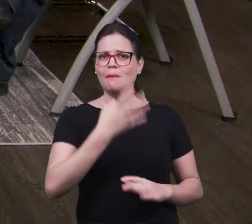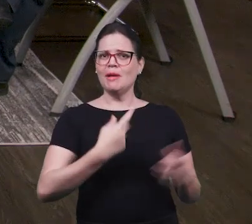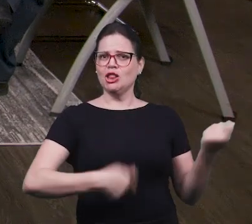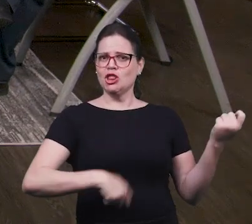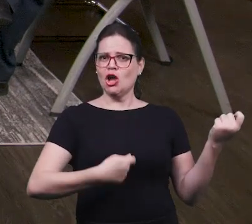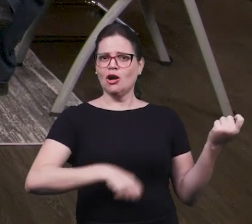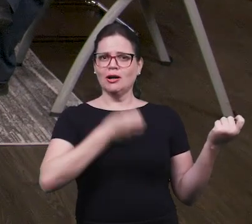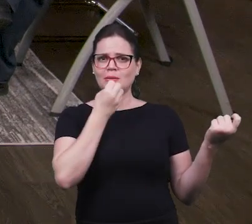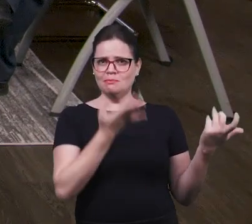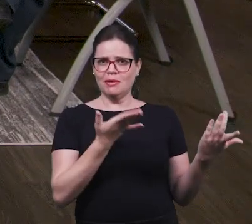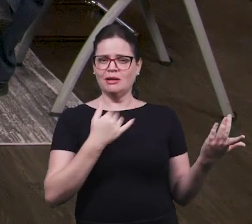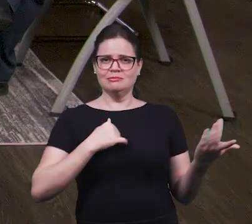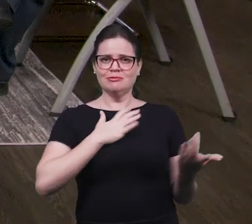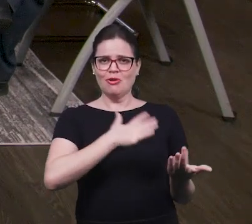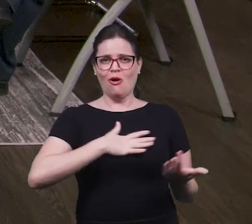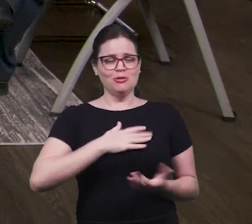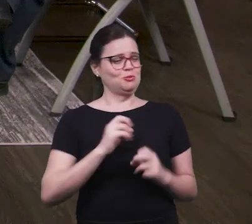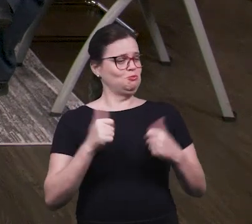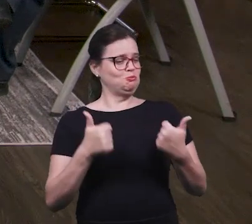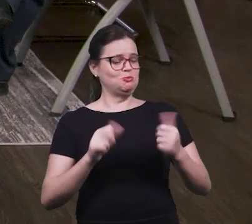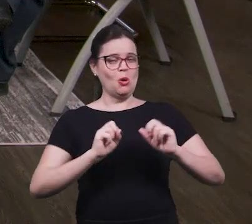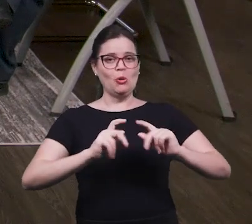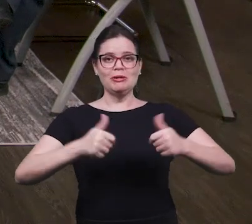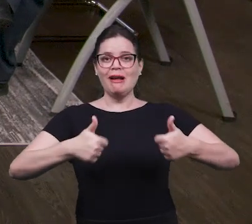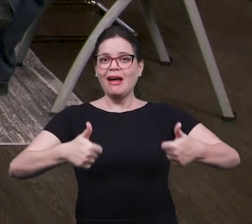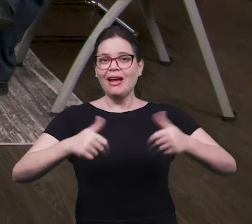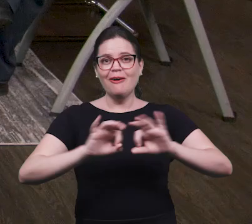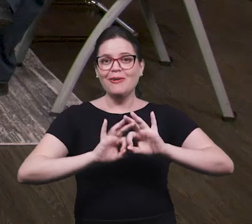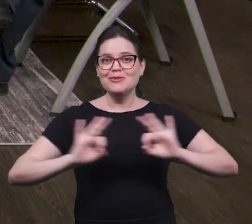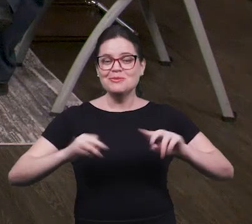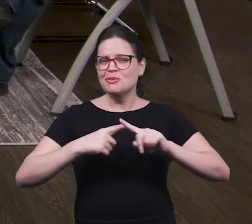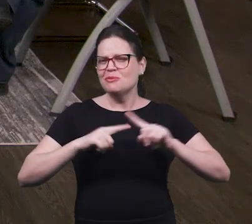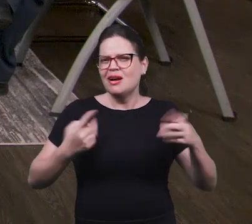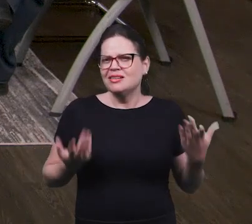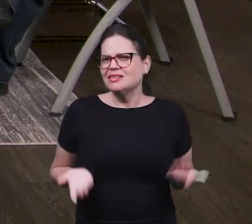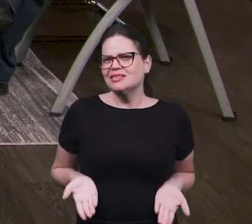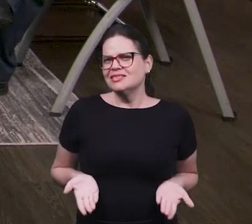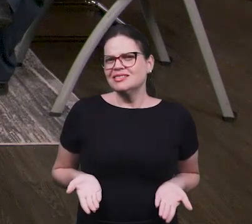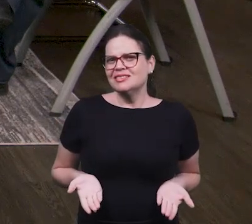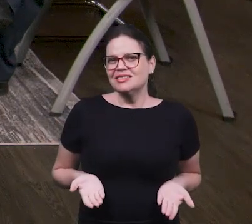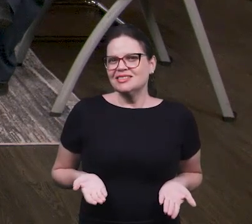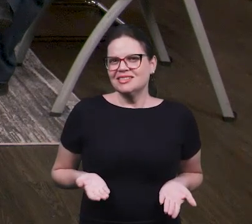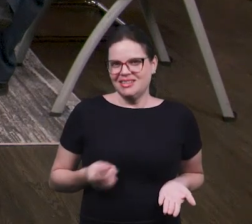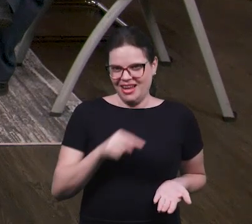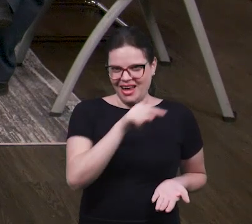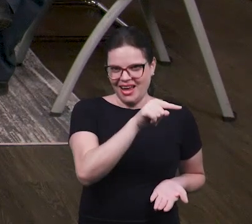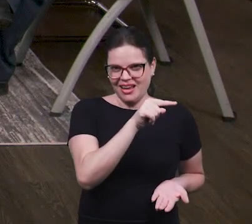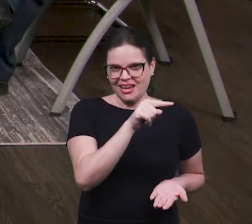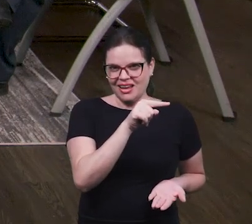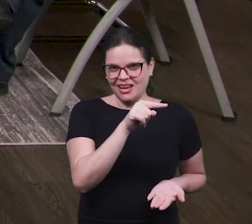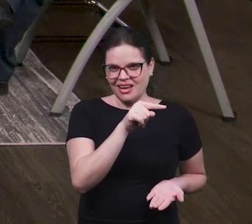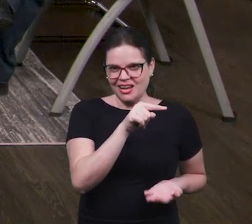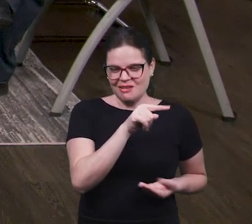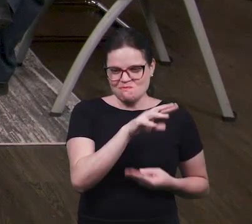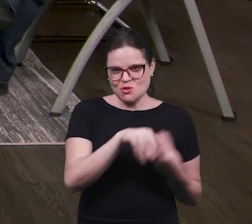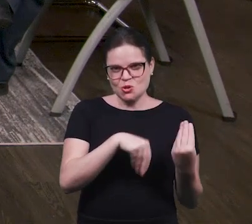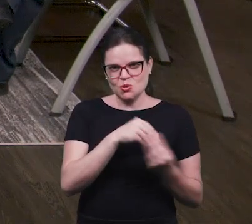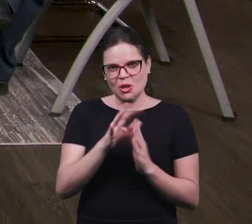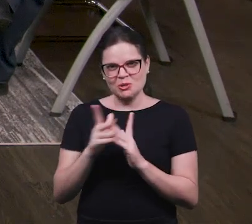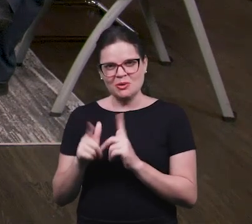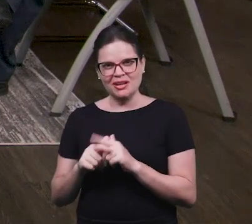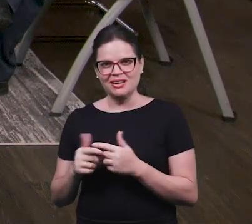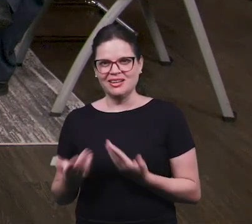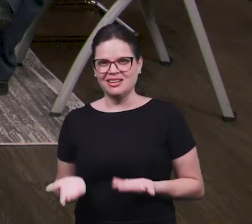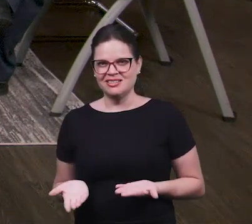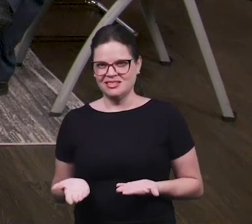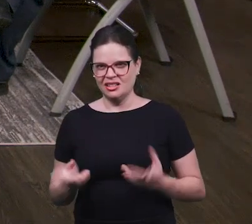bem. Eu acho isso extraordinário. Agora, se essas coisas existem na sua vida, não põe o coração